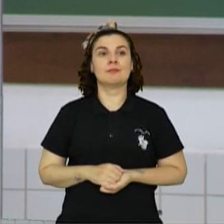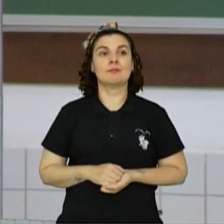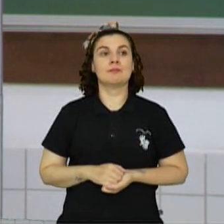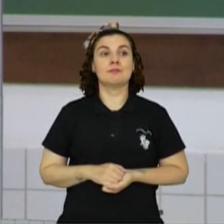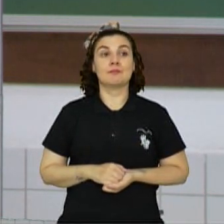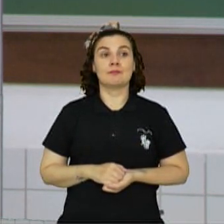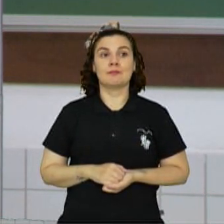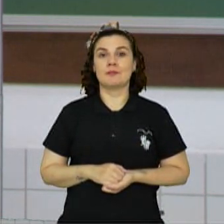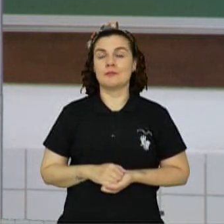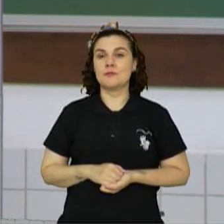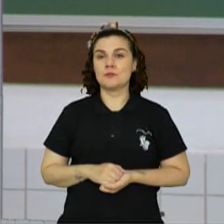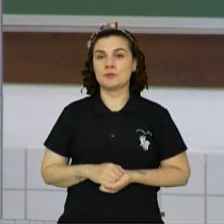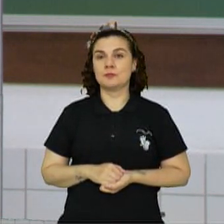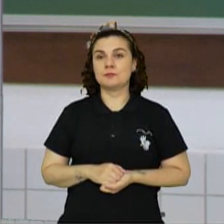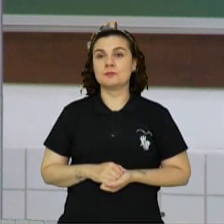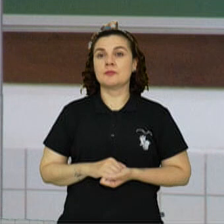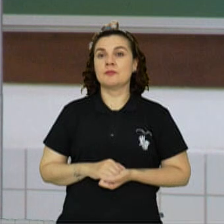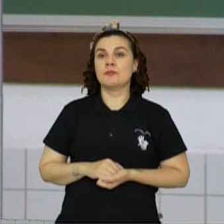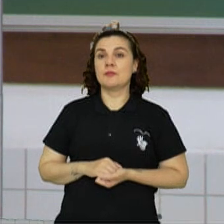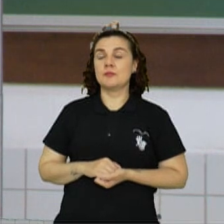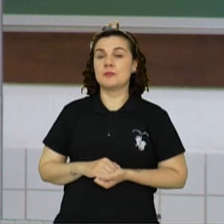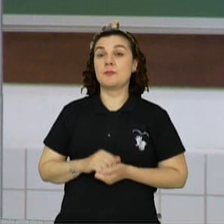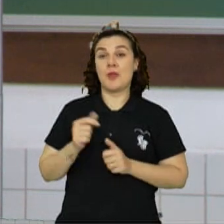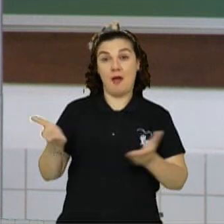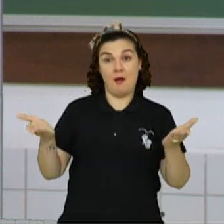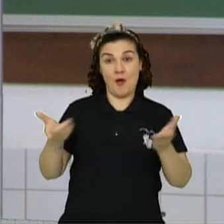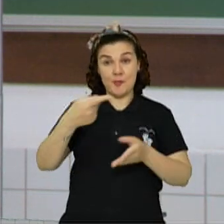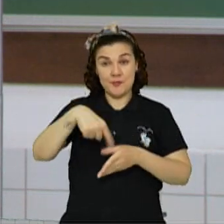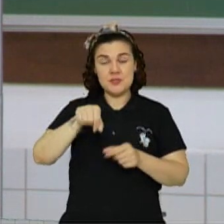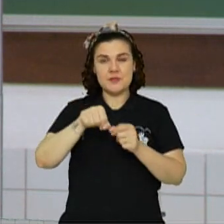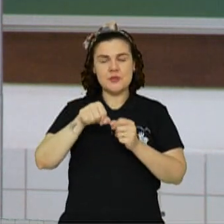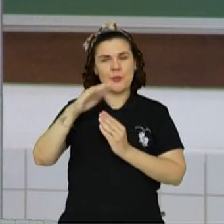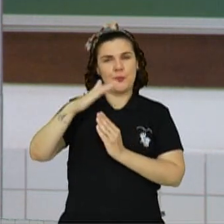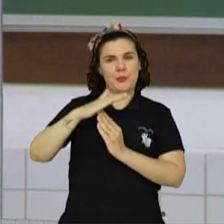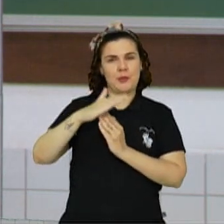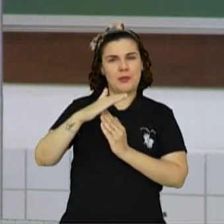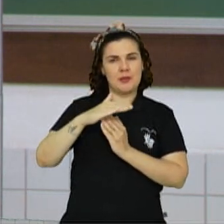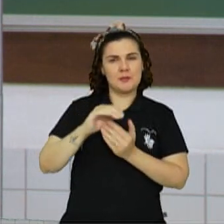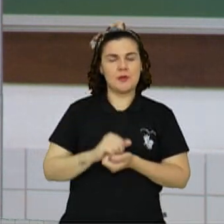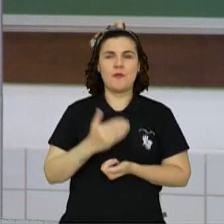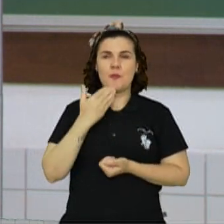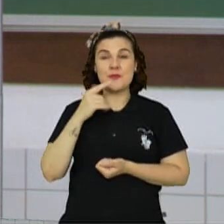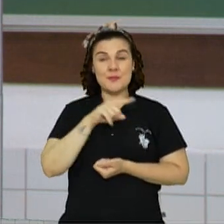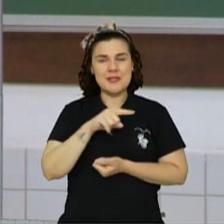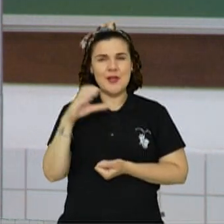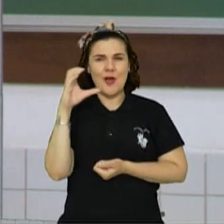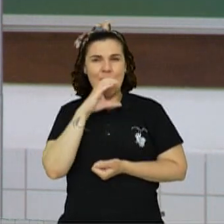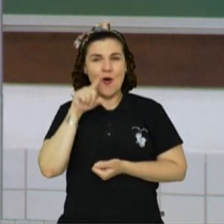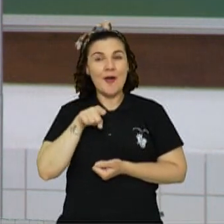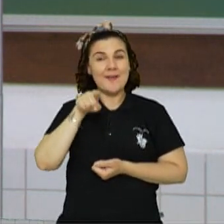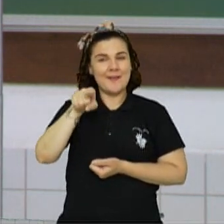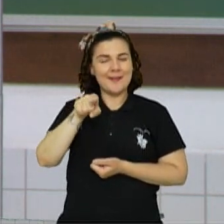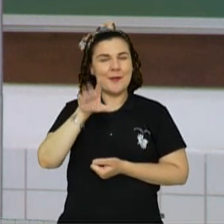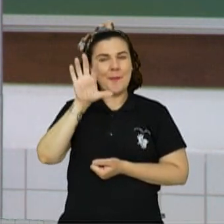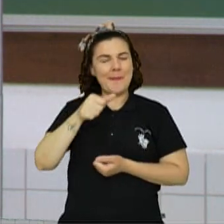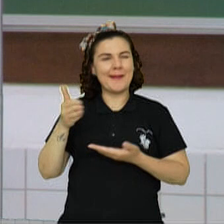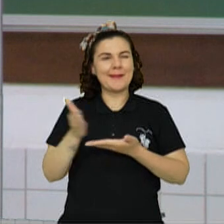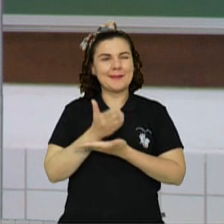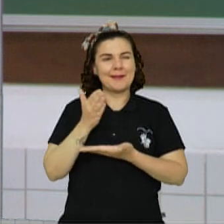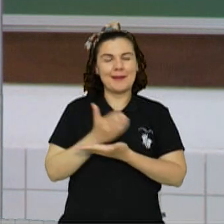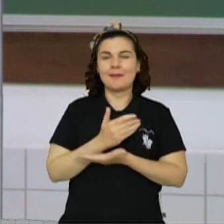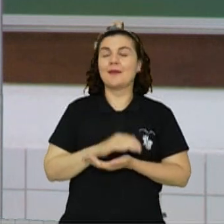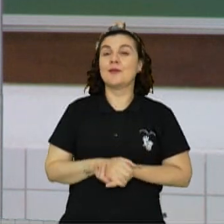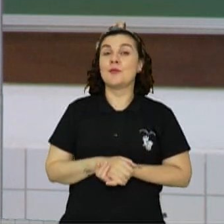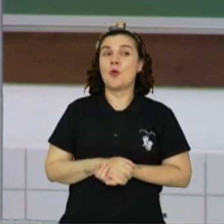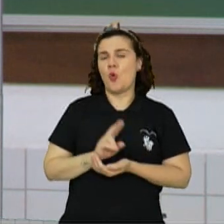lá. Para vocês fazerem isso, eu vou pedir um tempinho e vou solicitar que vocês vão agora, peguem um